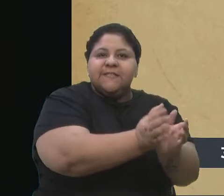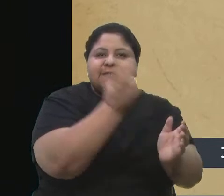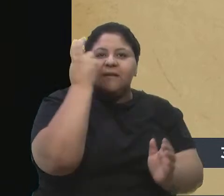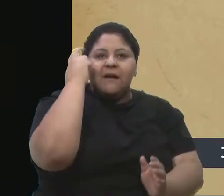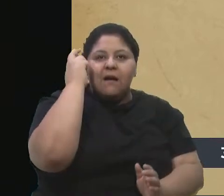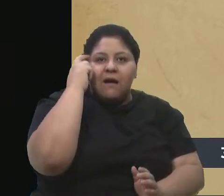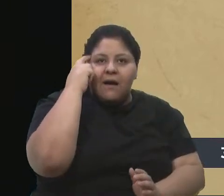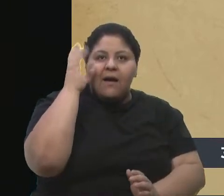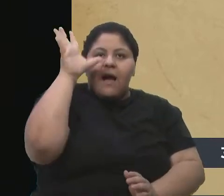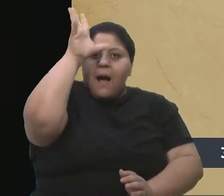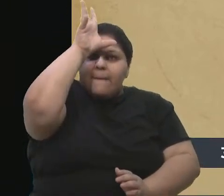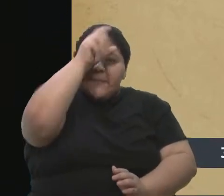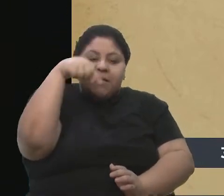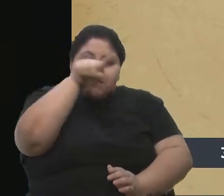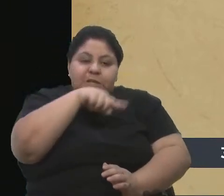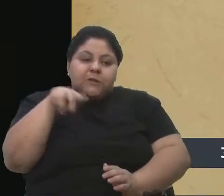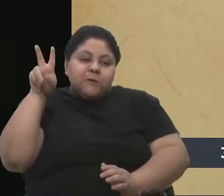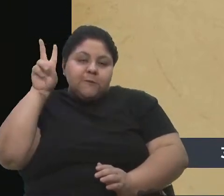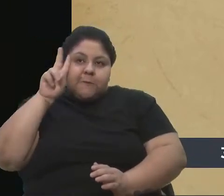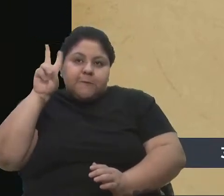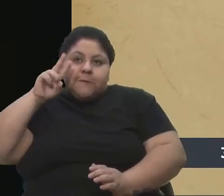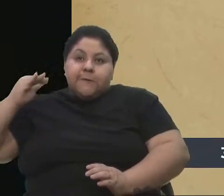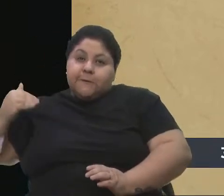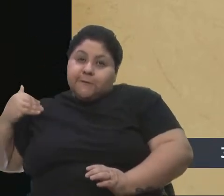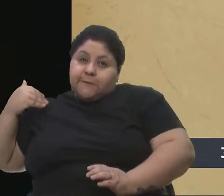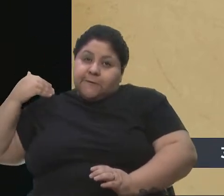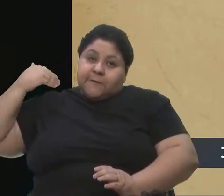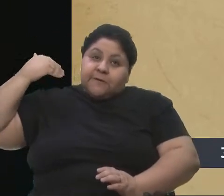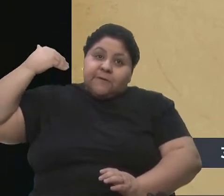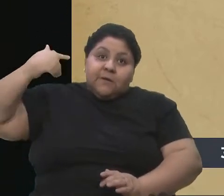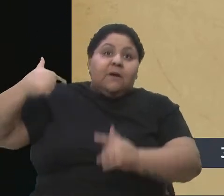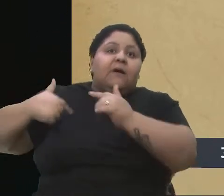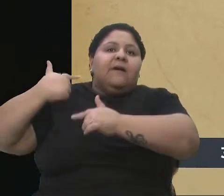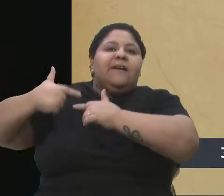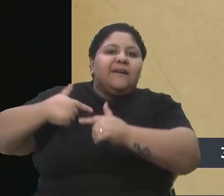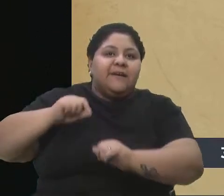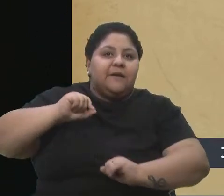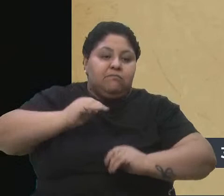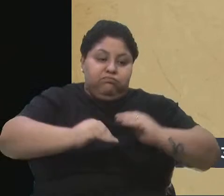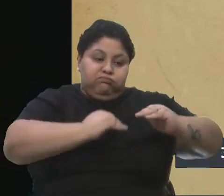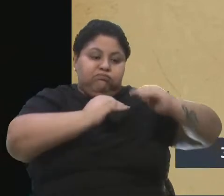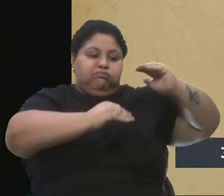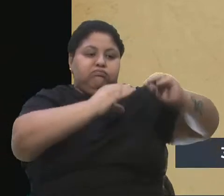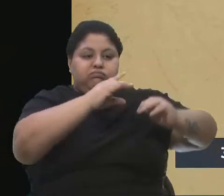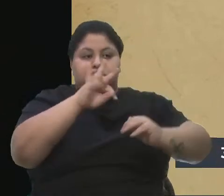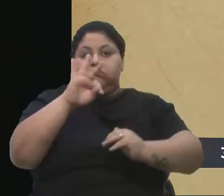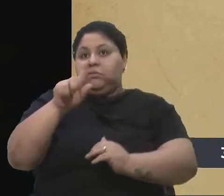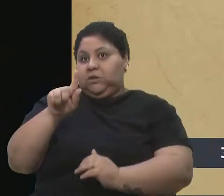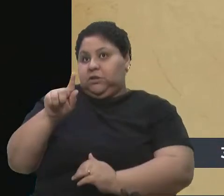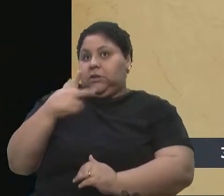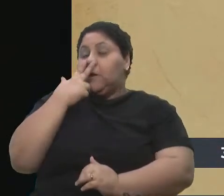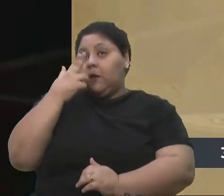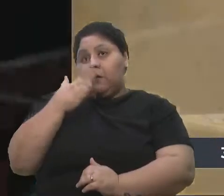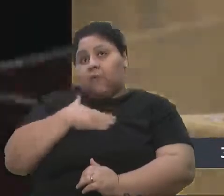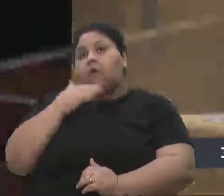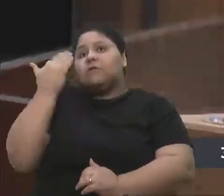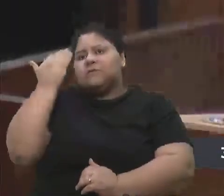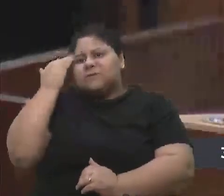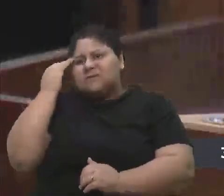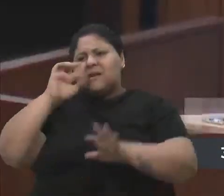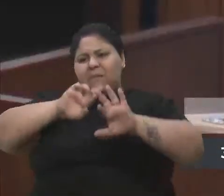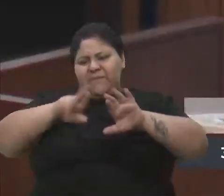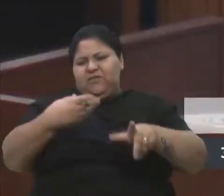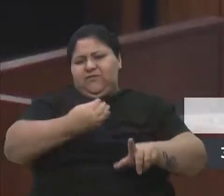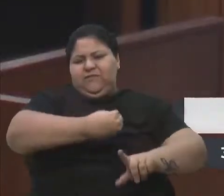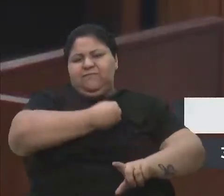sobre a nossa história, estão resgatando as tradições. Quem cresceu no CTG como eu sabe o quanto isso faz diferença na vida